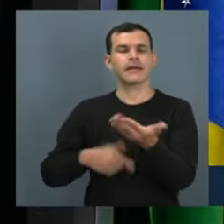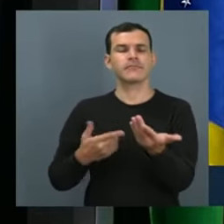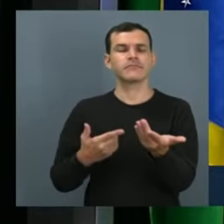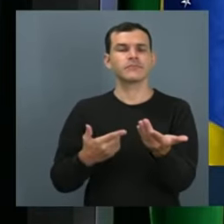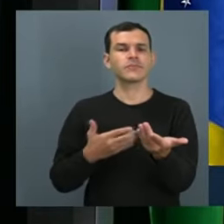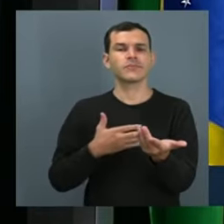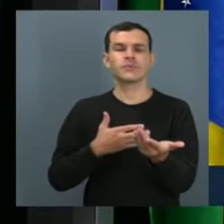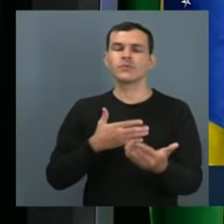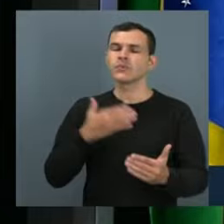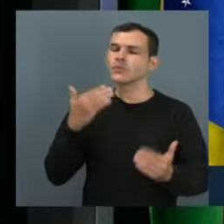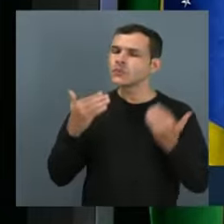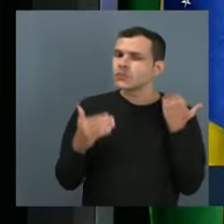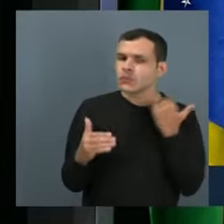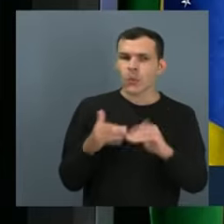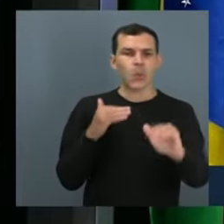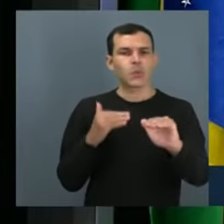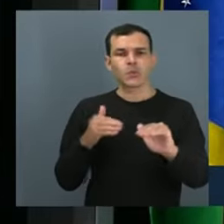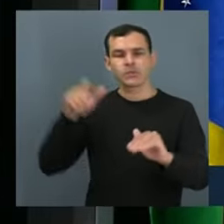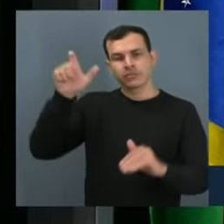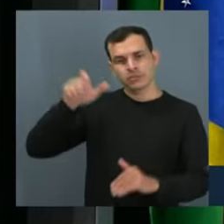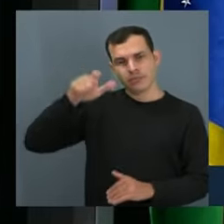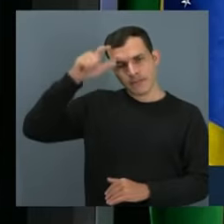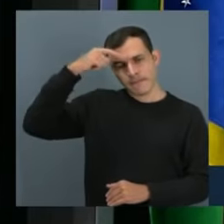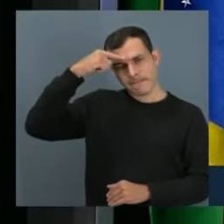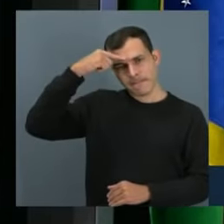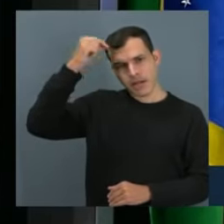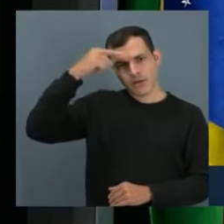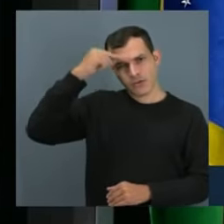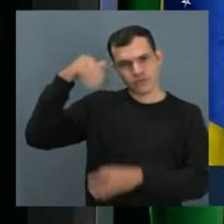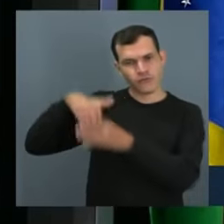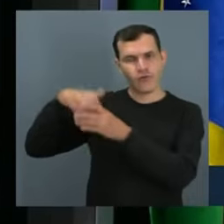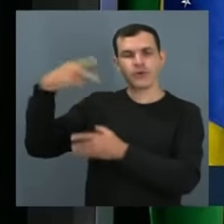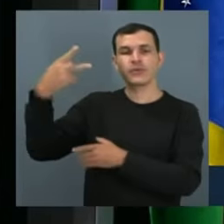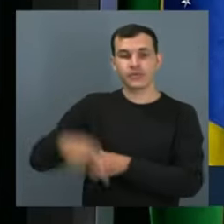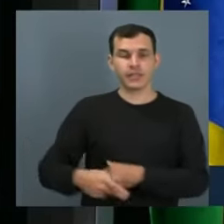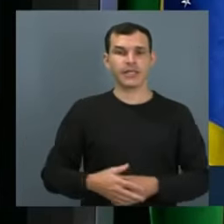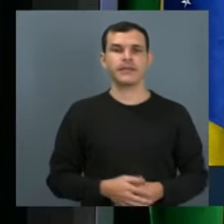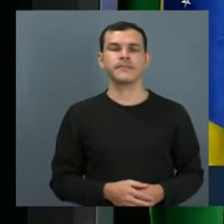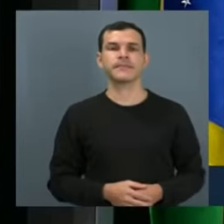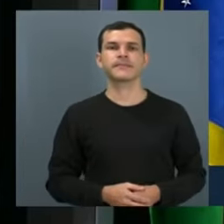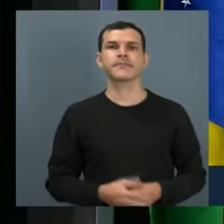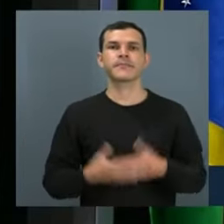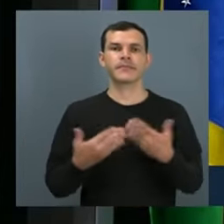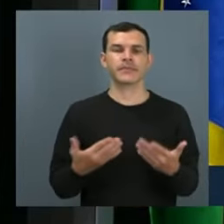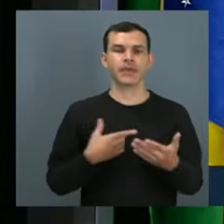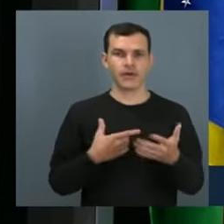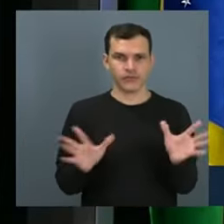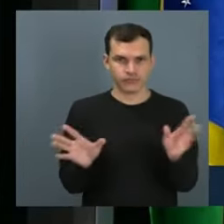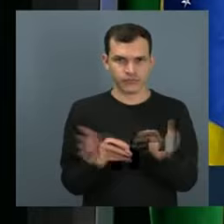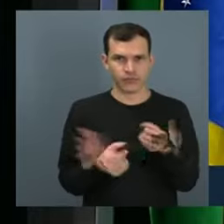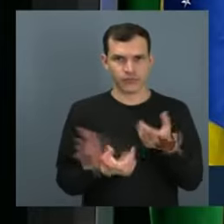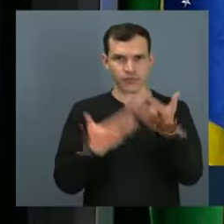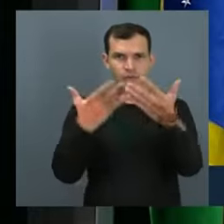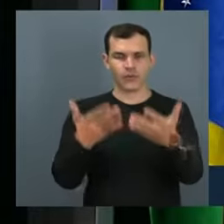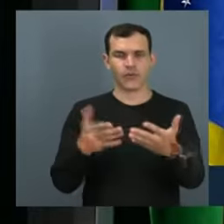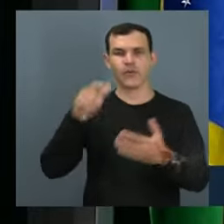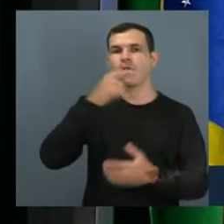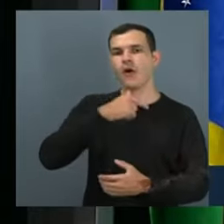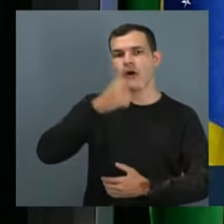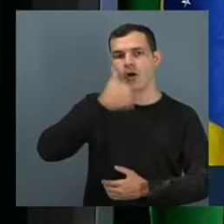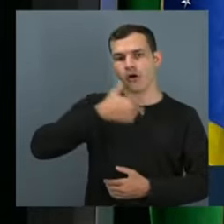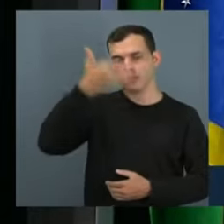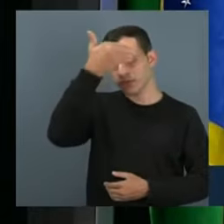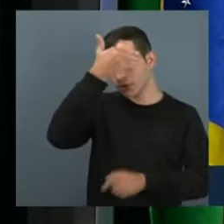ministro Barroso. Encerro com esse pensamento de Emmanuel, através da psicografia de Chico Xavier. Triunfar não